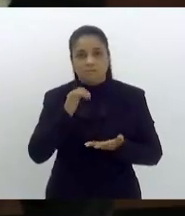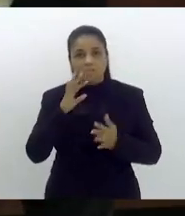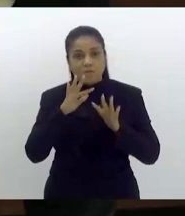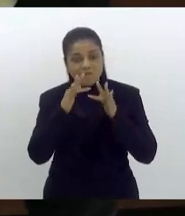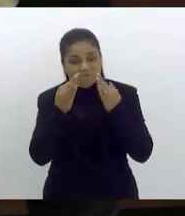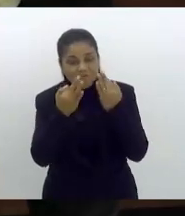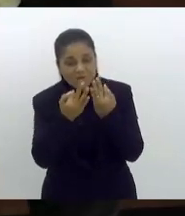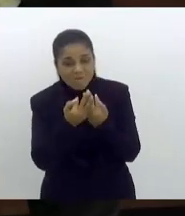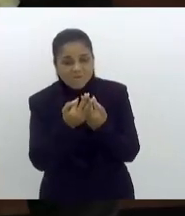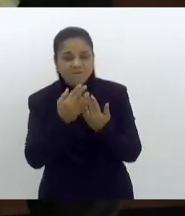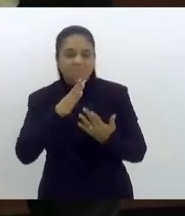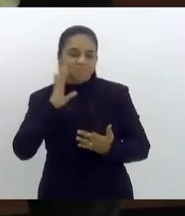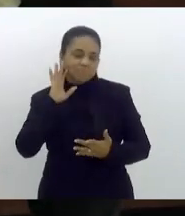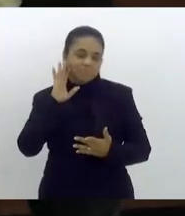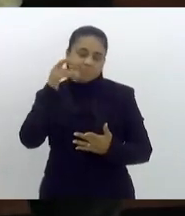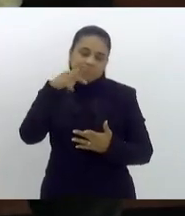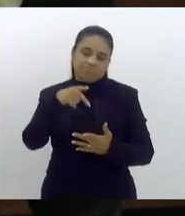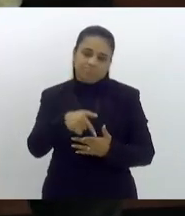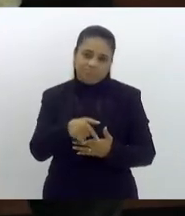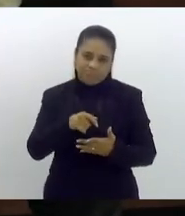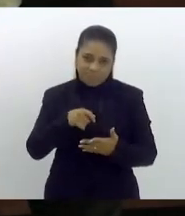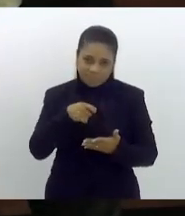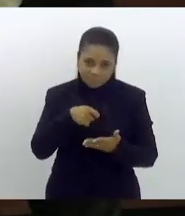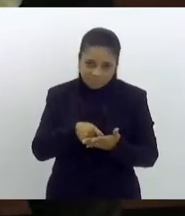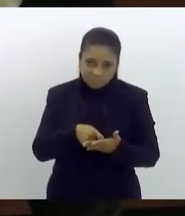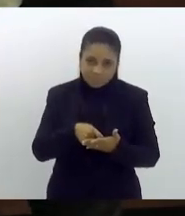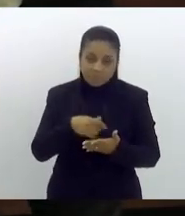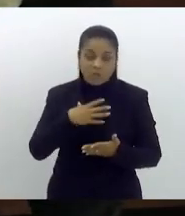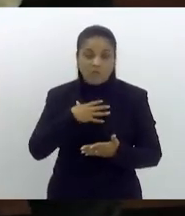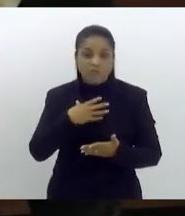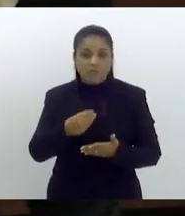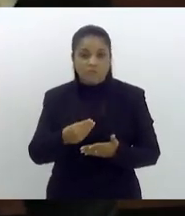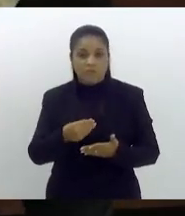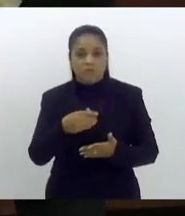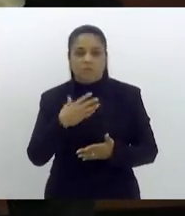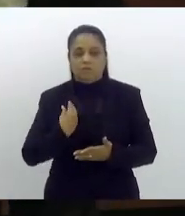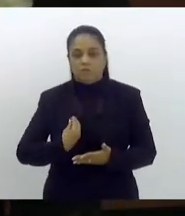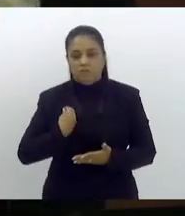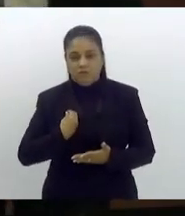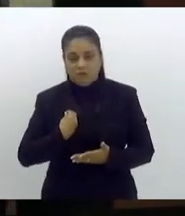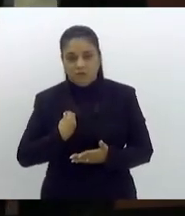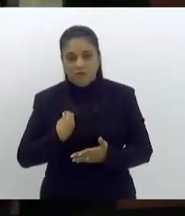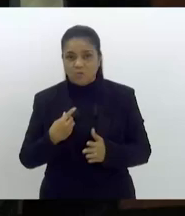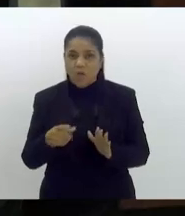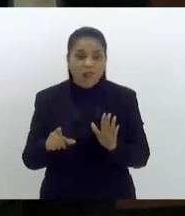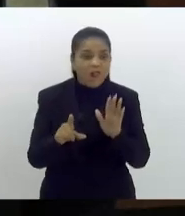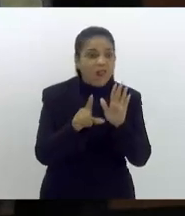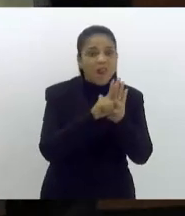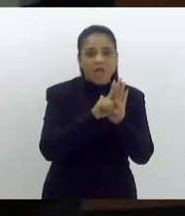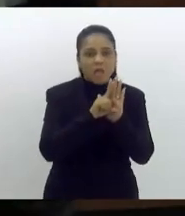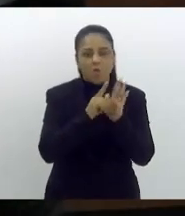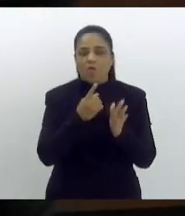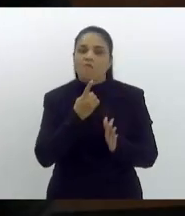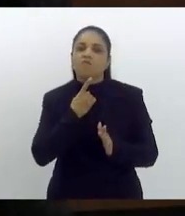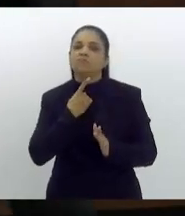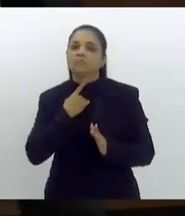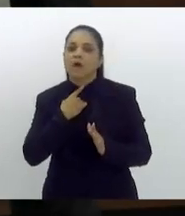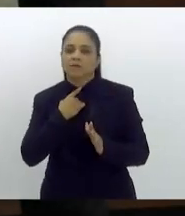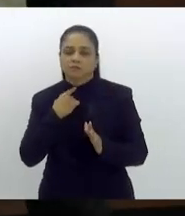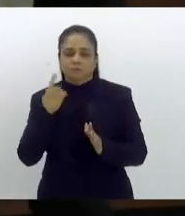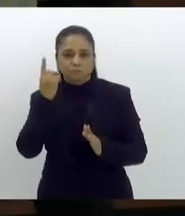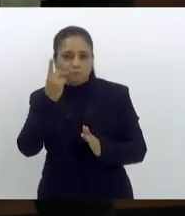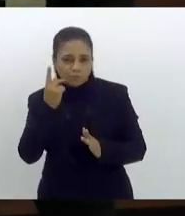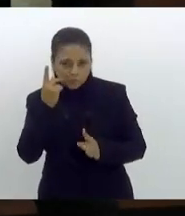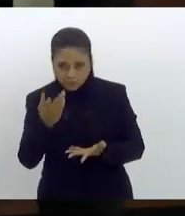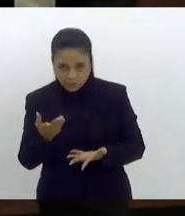define a vida dos meus filhos e não uma lei e não a vontade de uma vertente política e